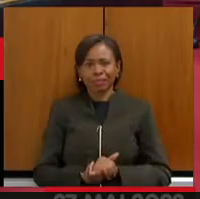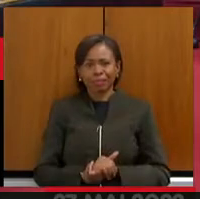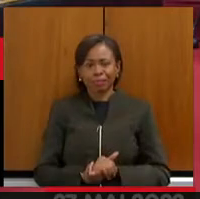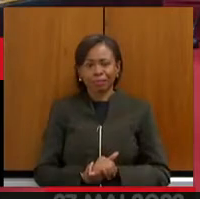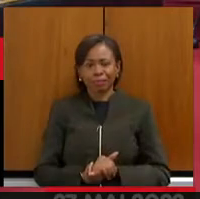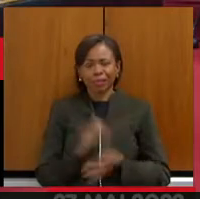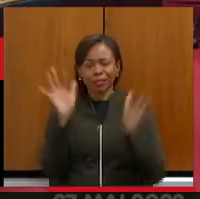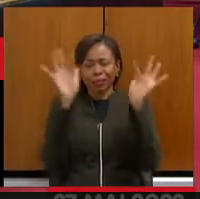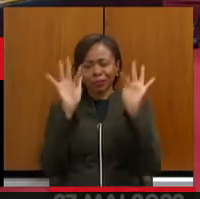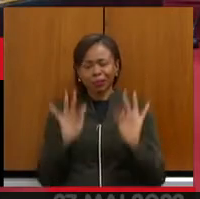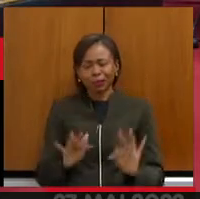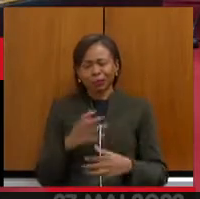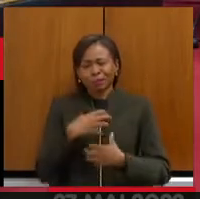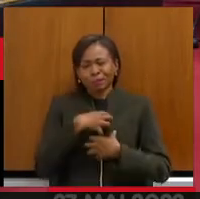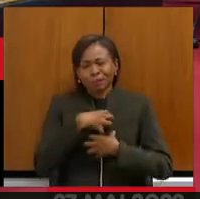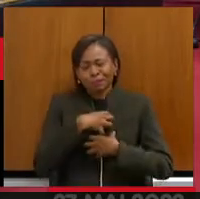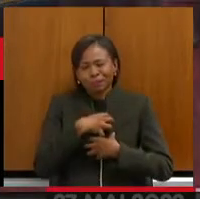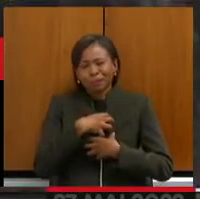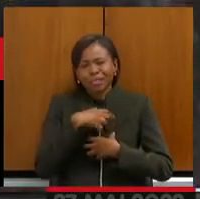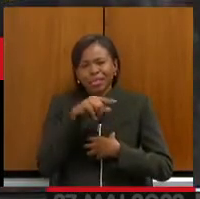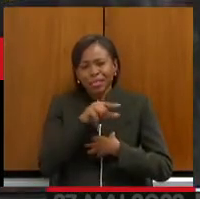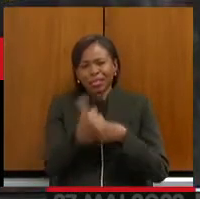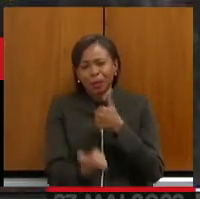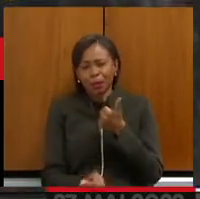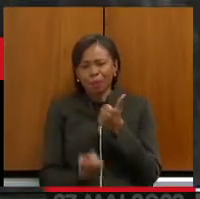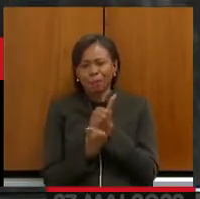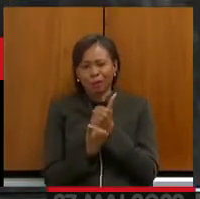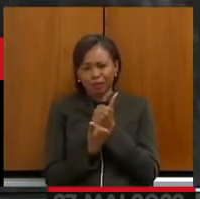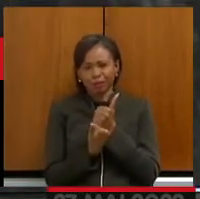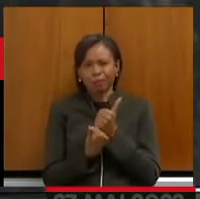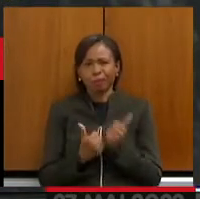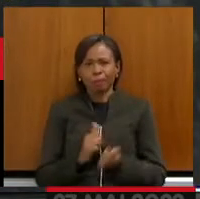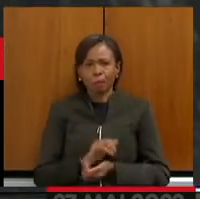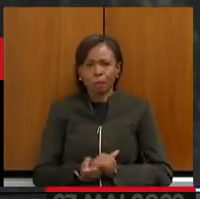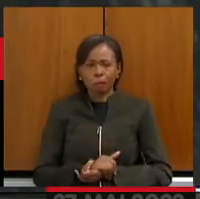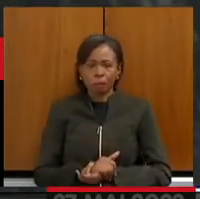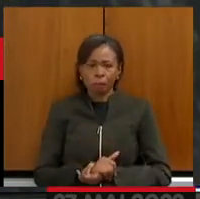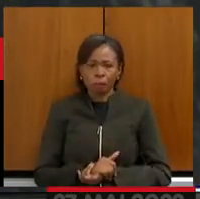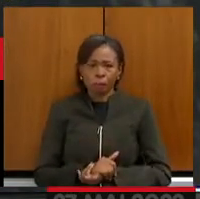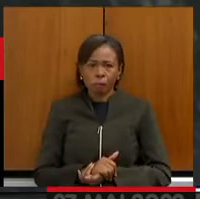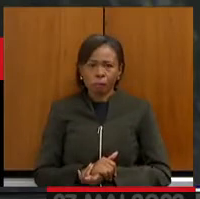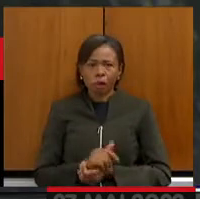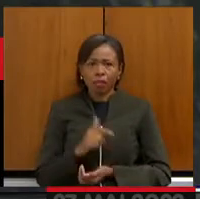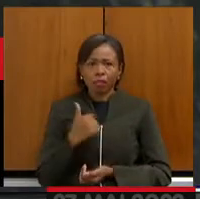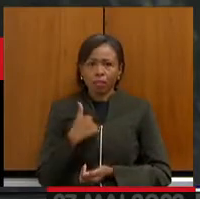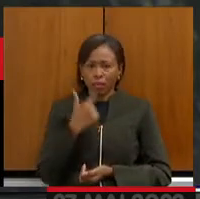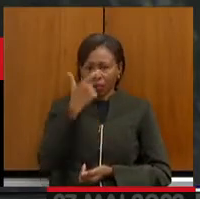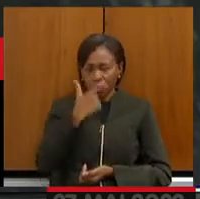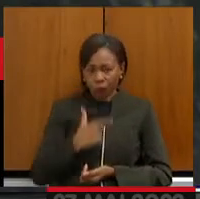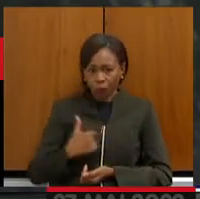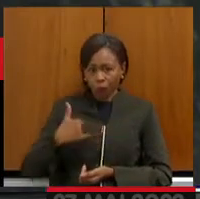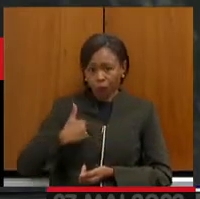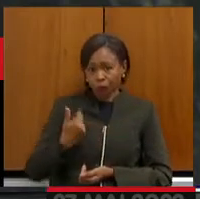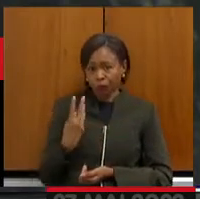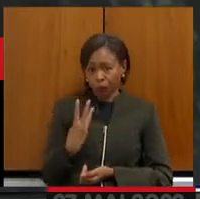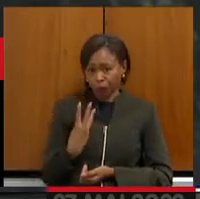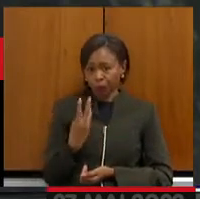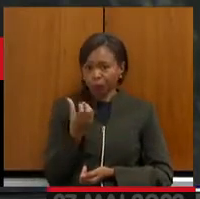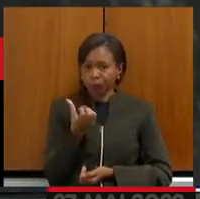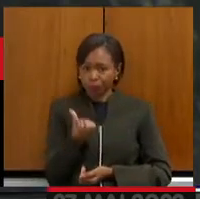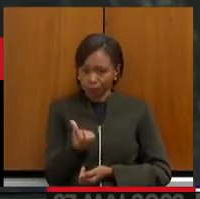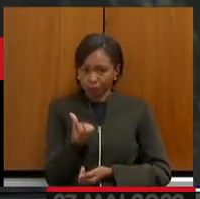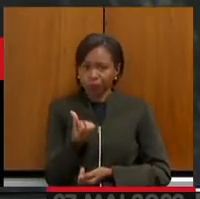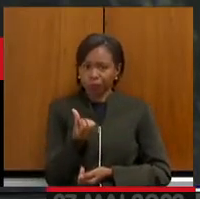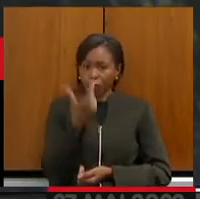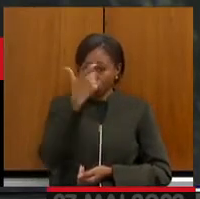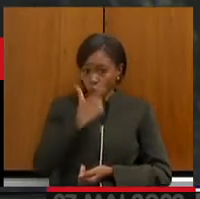fico muito feliz de poder contar com esse apoio é eu sou Leiliane tenho 36 anos